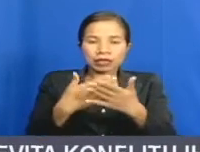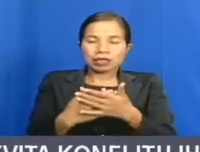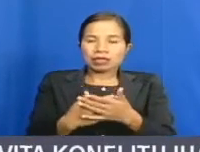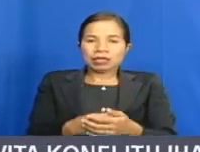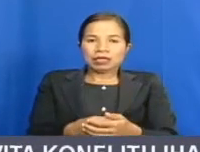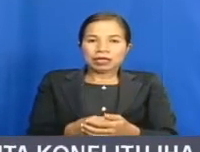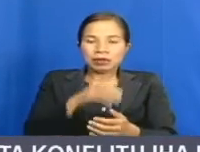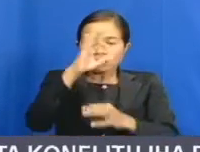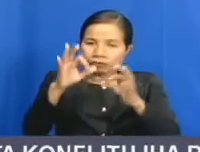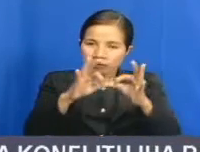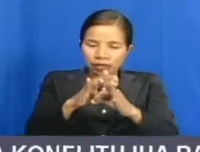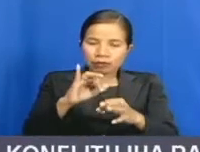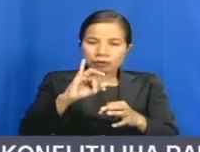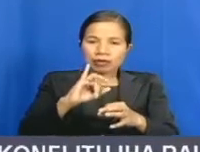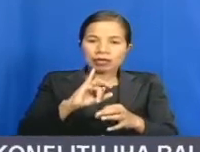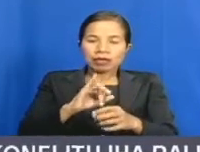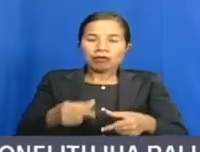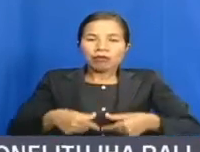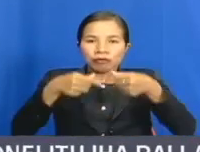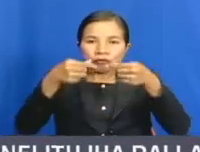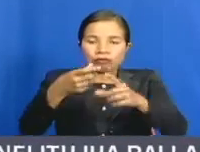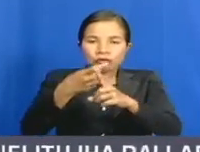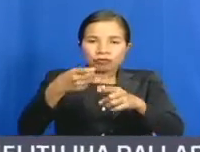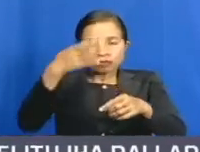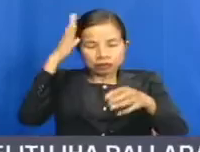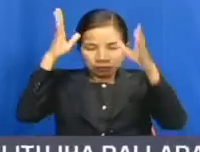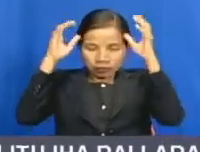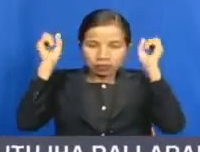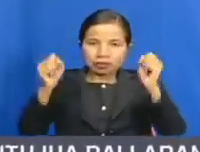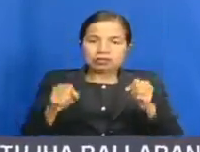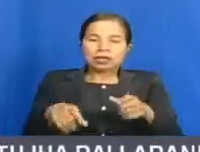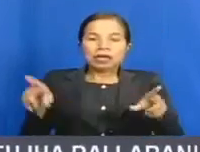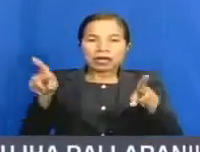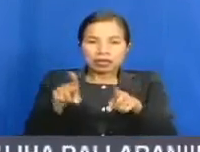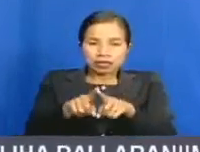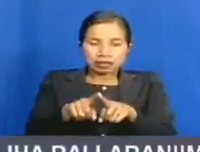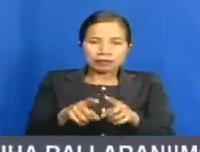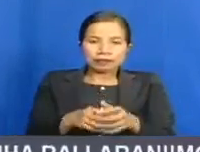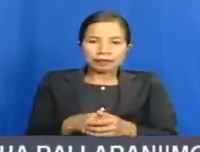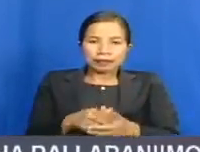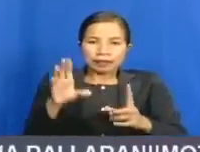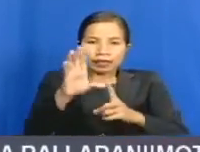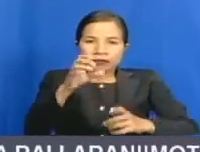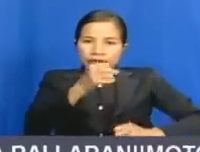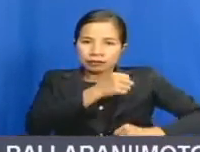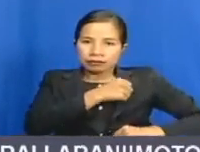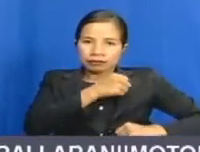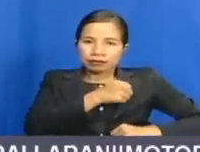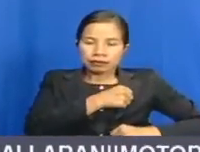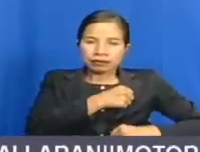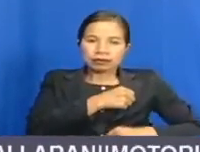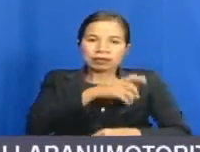Balfoba, Sua Excelência, o Presidente da República. E Rafatin Hanessan, ex-tenente-general FFDTL,